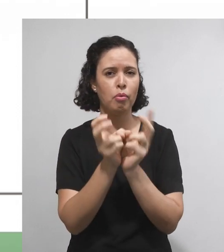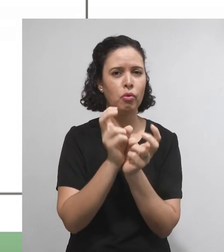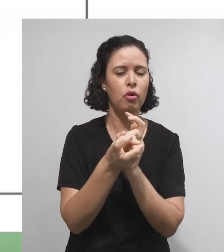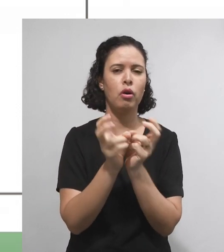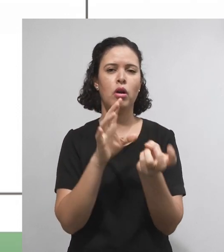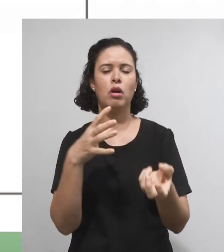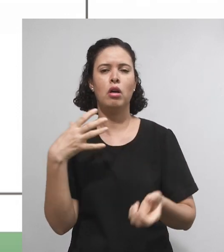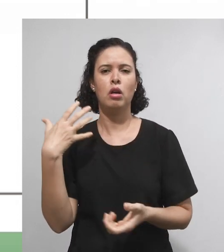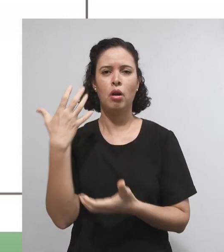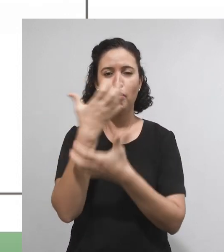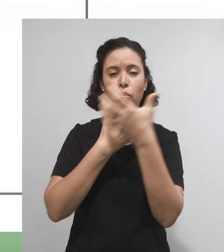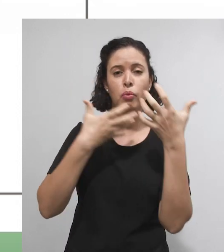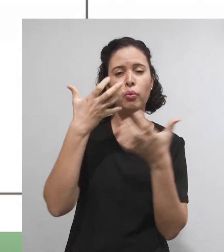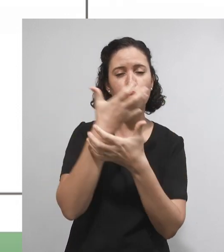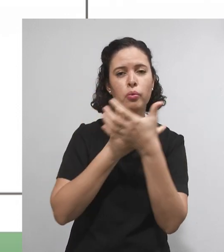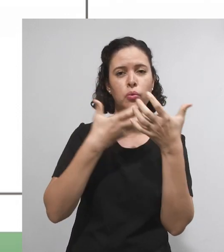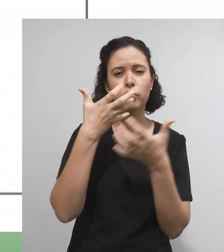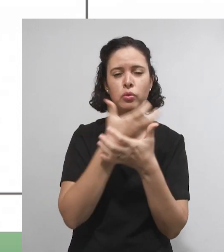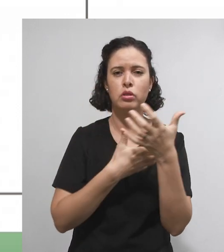música,